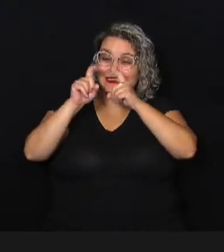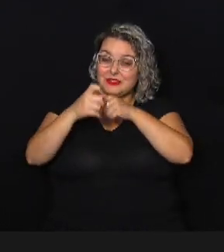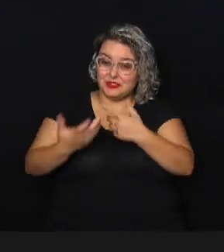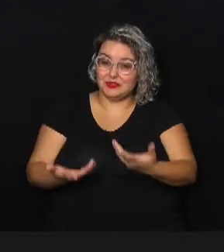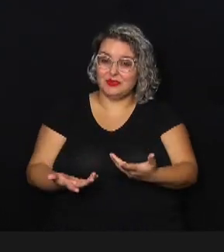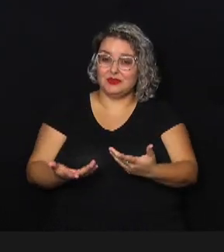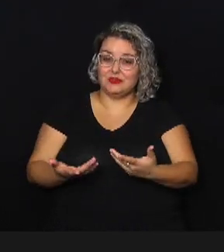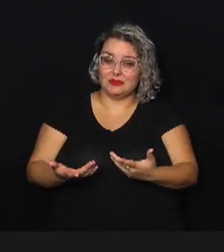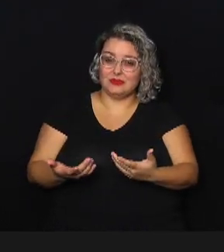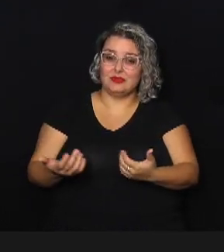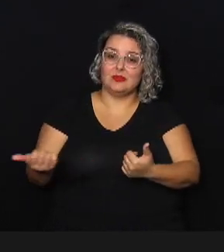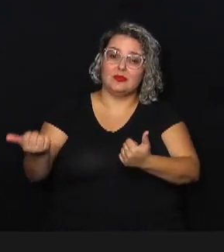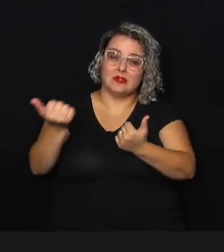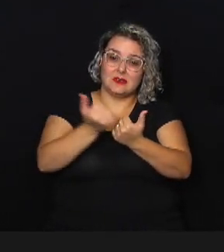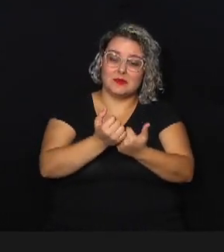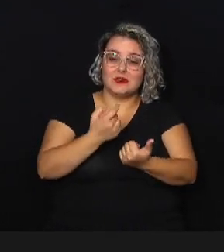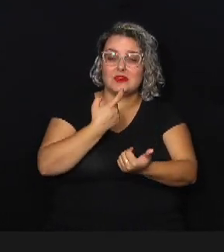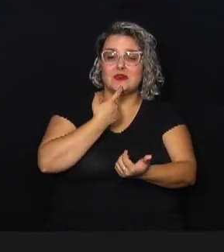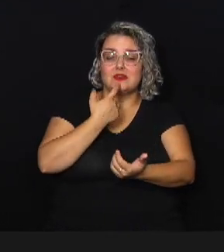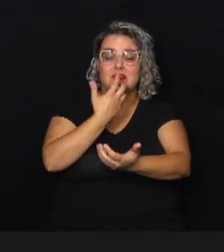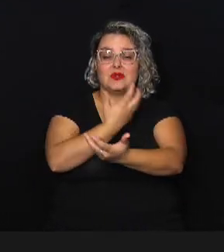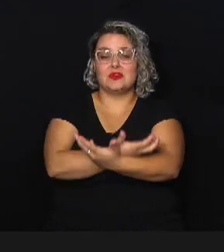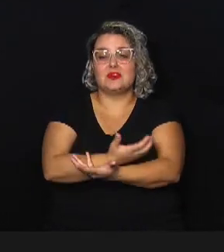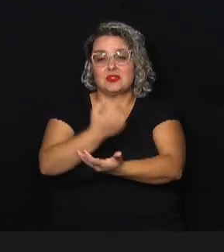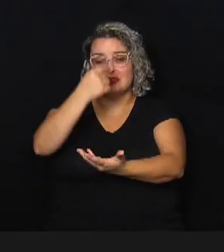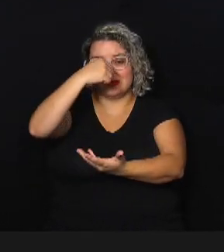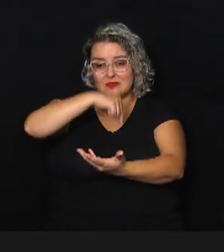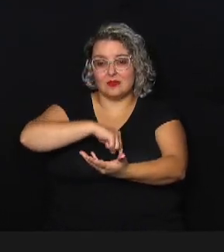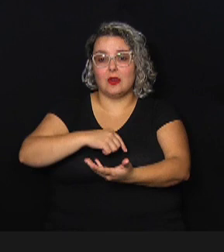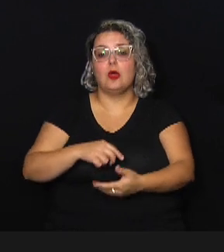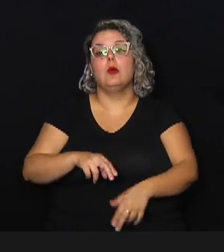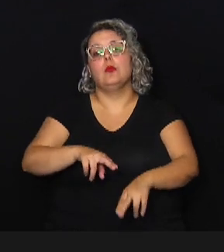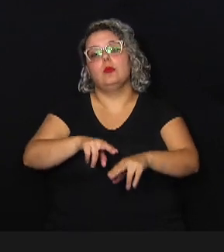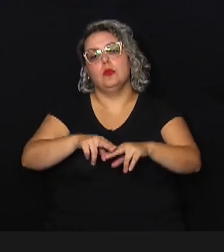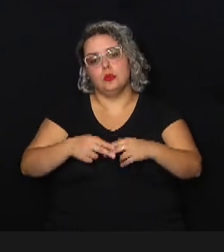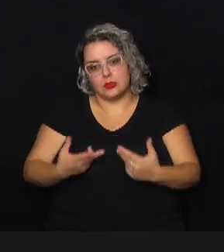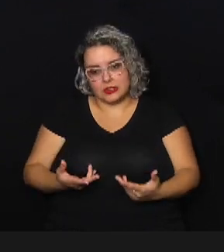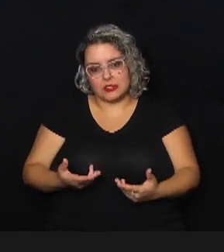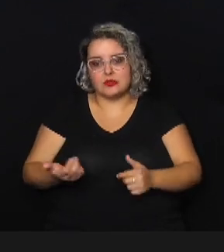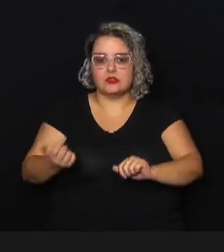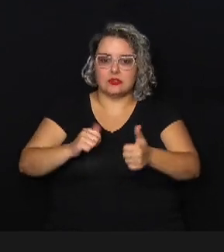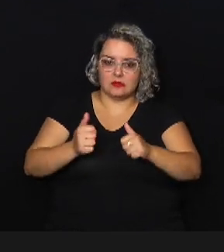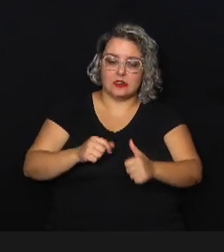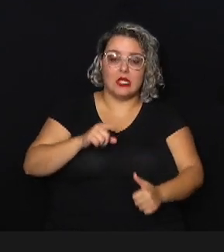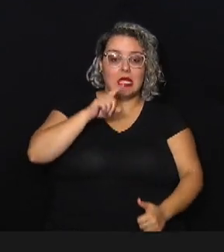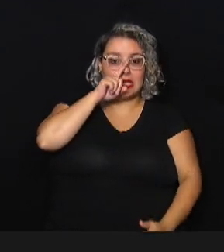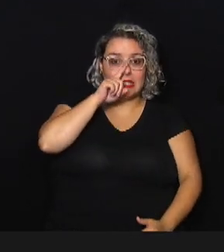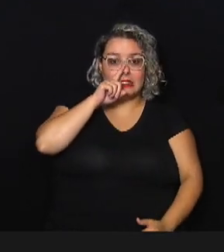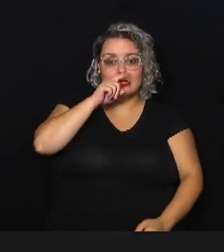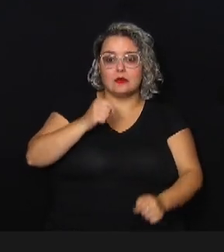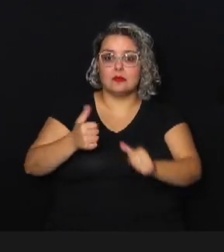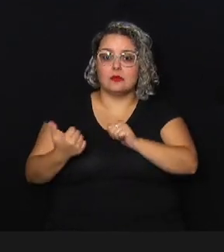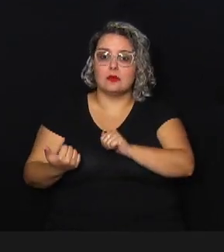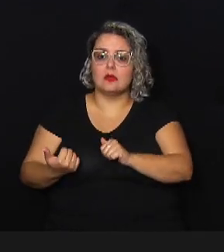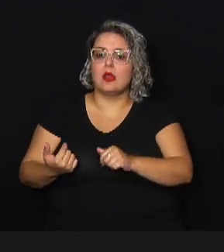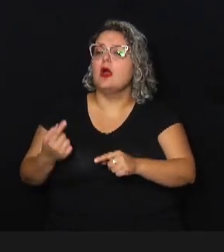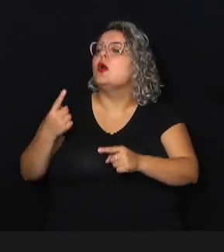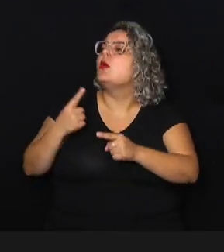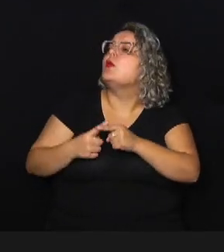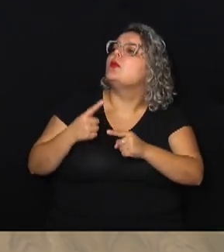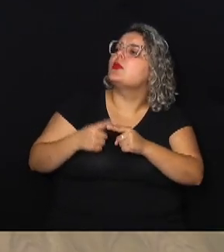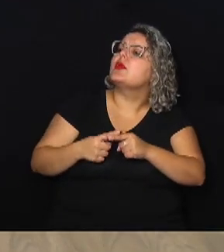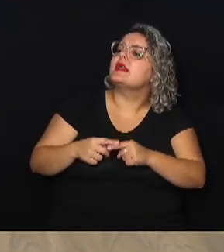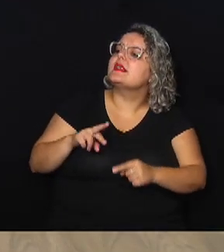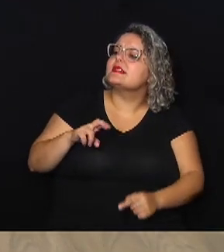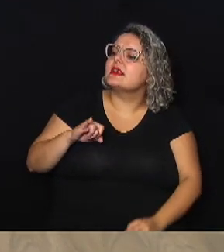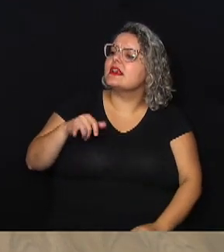transplante de medula, tá? Por isso que você avalia risco e benefício se transplantar ou não os pacientes. Tá? Por que dessa rejeição, doutor?